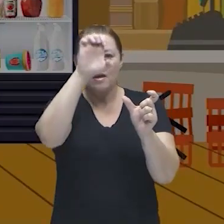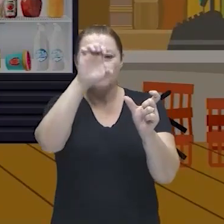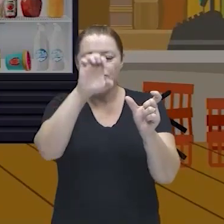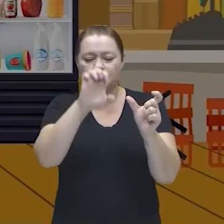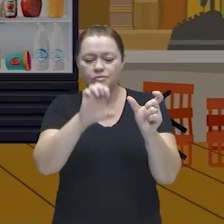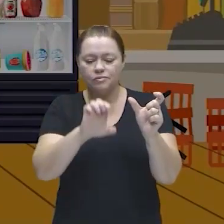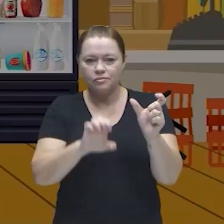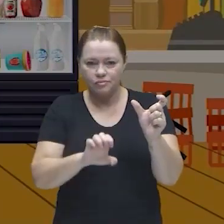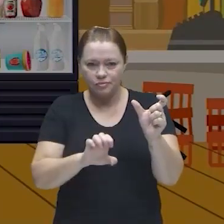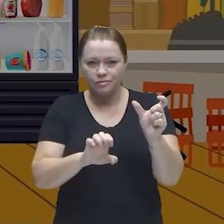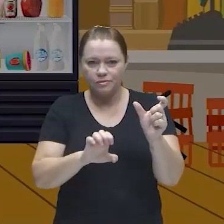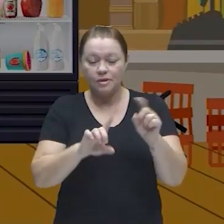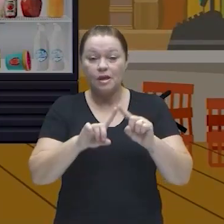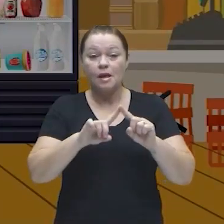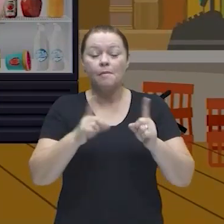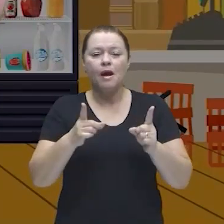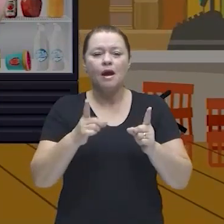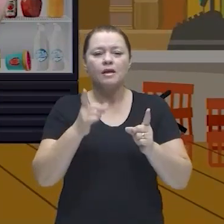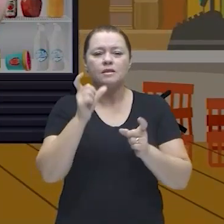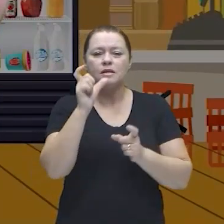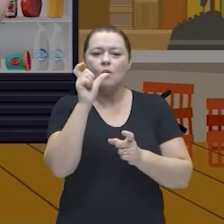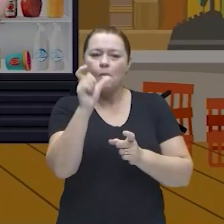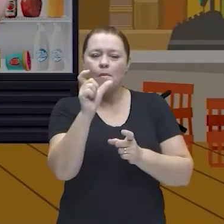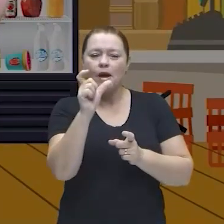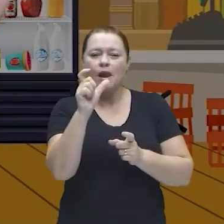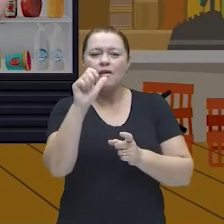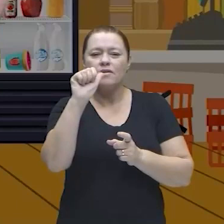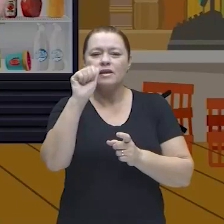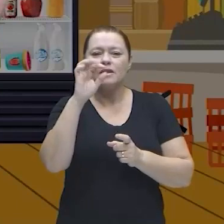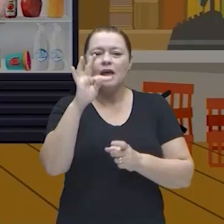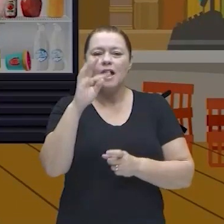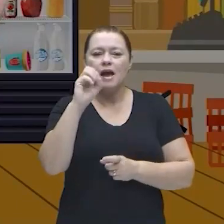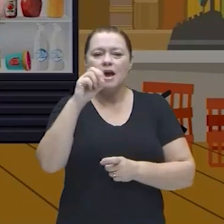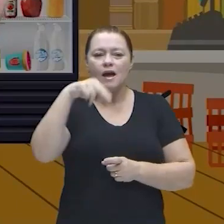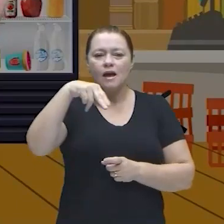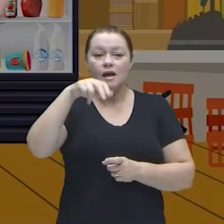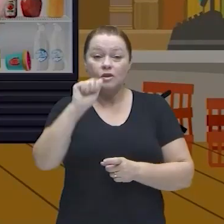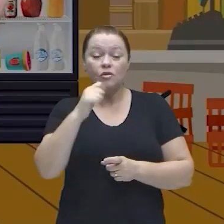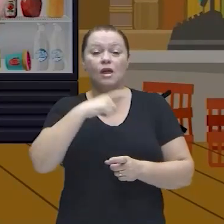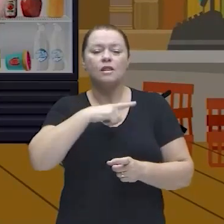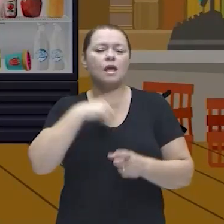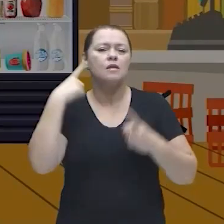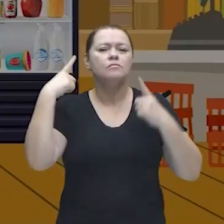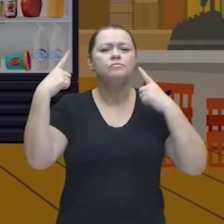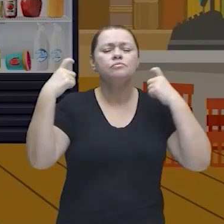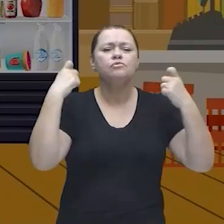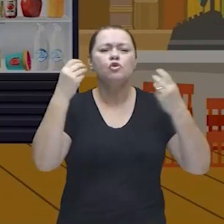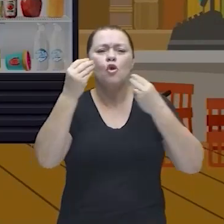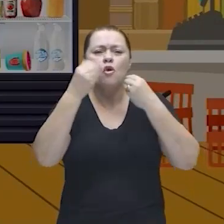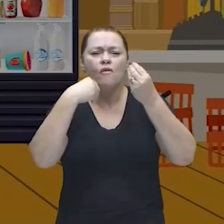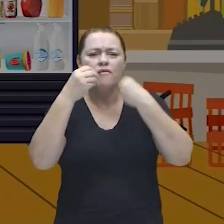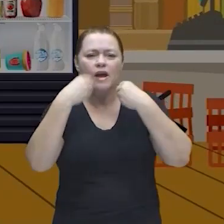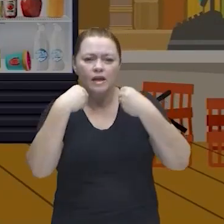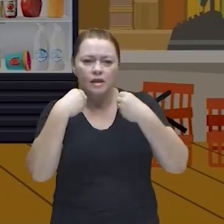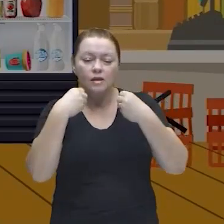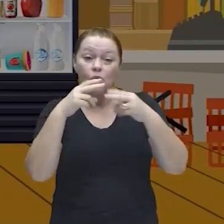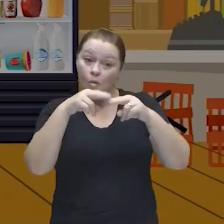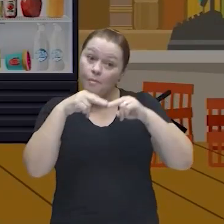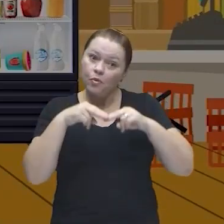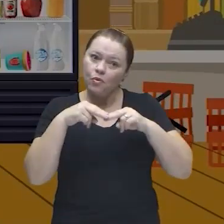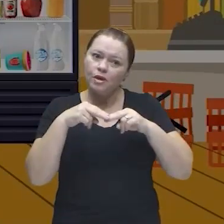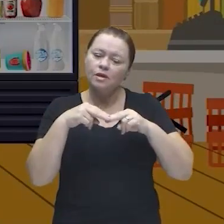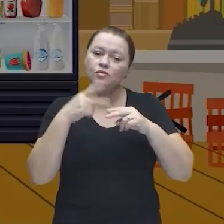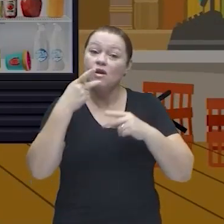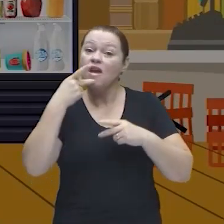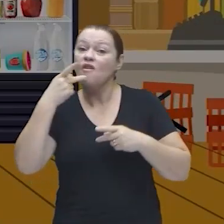são palavras átonas, ou seja, tem um som fraquinho, elas terão o som de I. Entenderam?